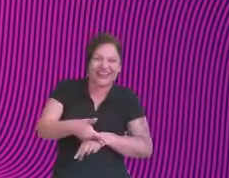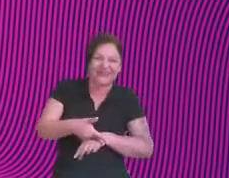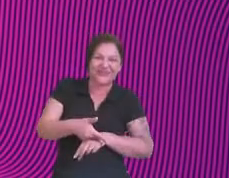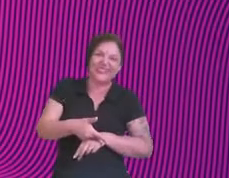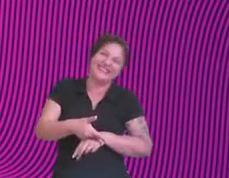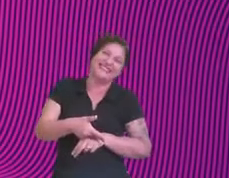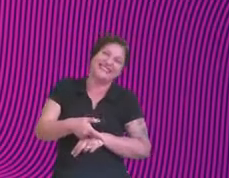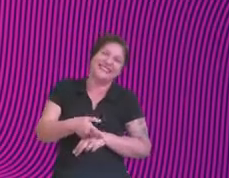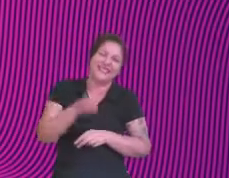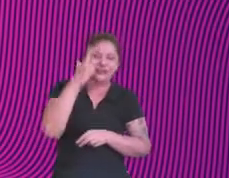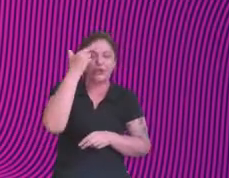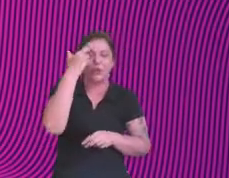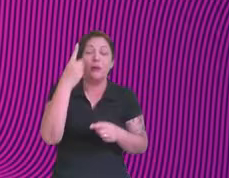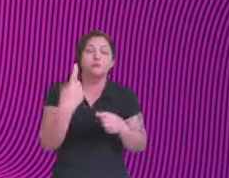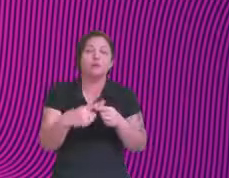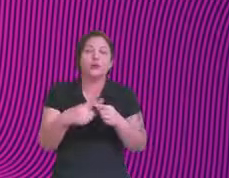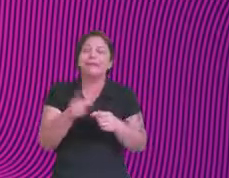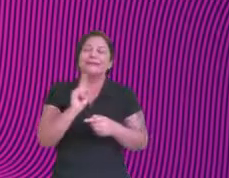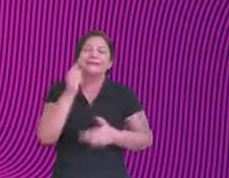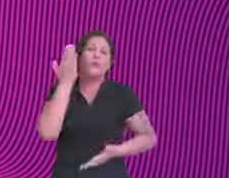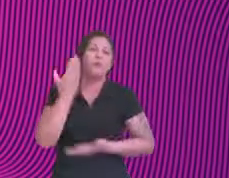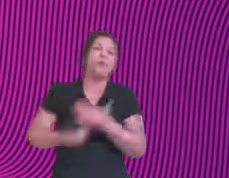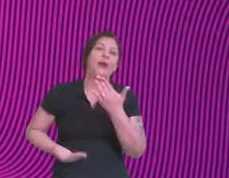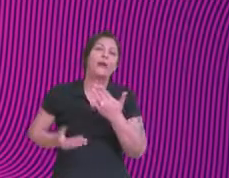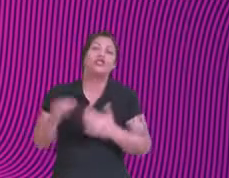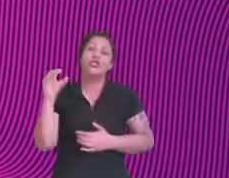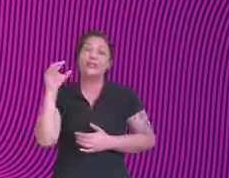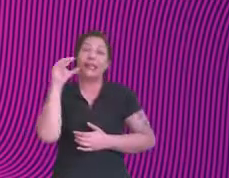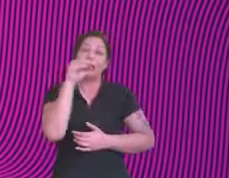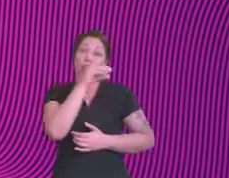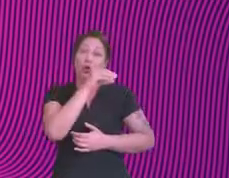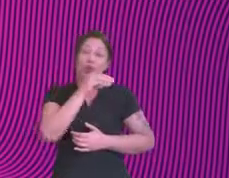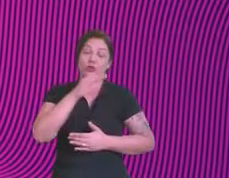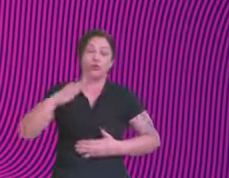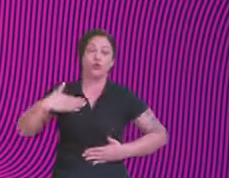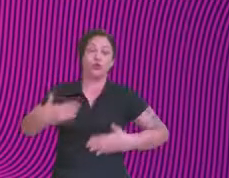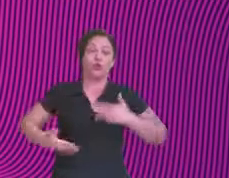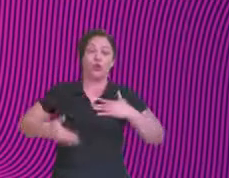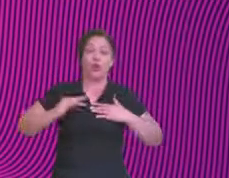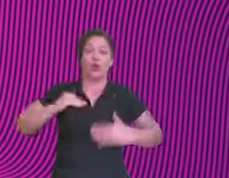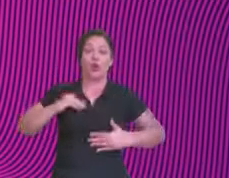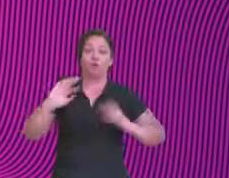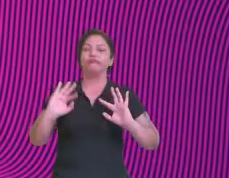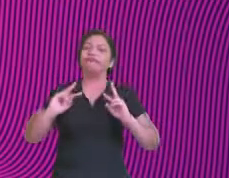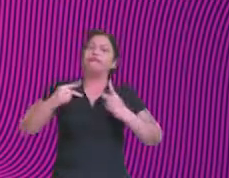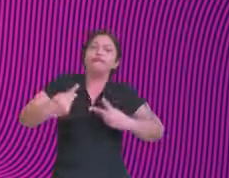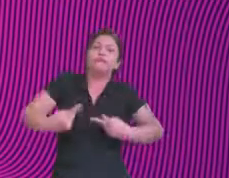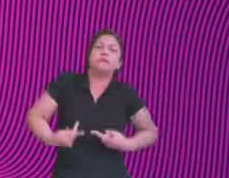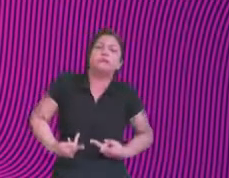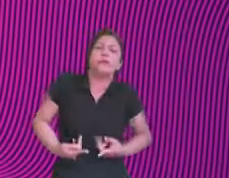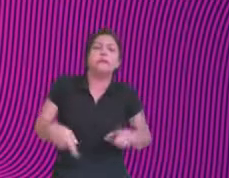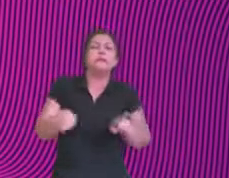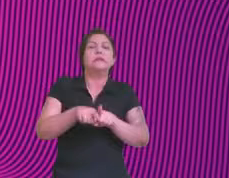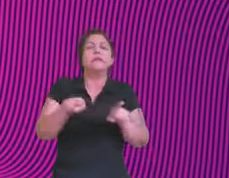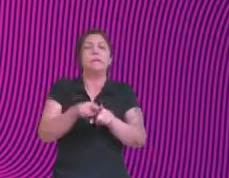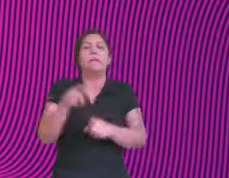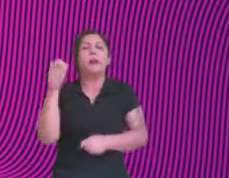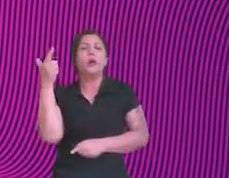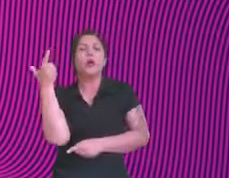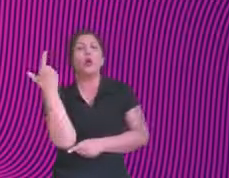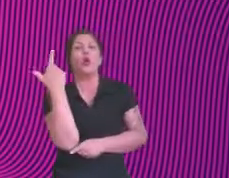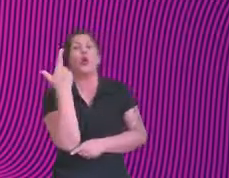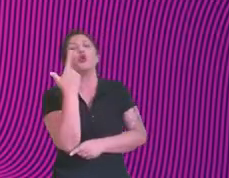calor para o meio externo quando você tem a cavidade aberta, e também, como os novos aparelhos de alto fluxo, você consegue irrigar, né, que